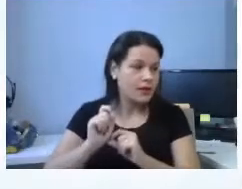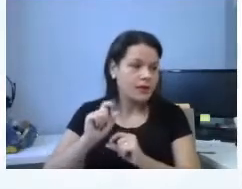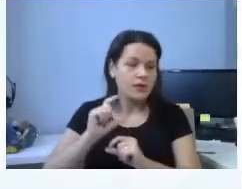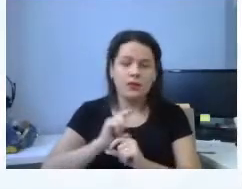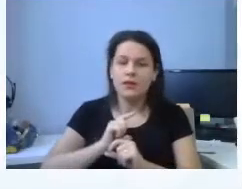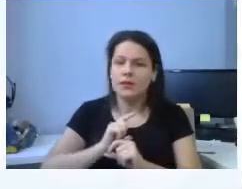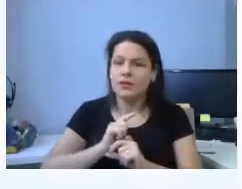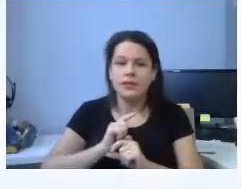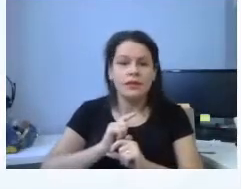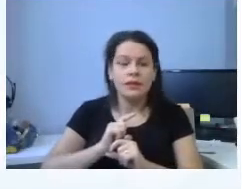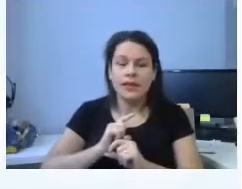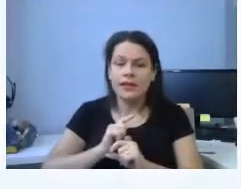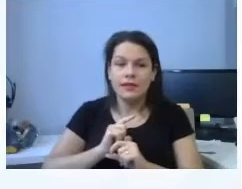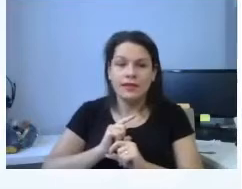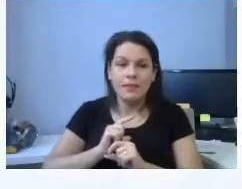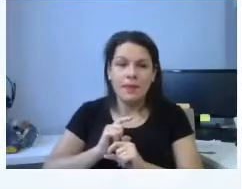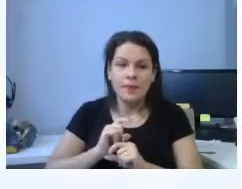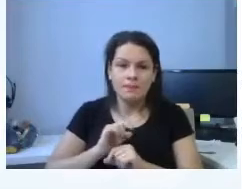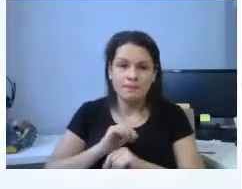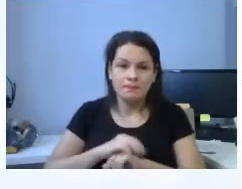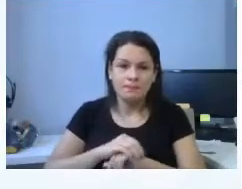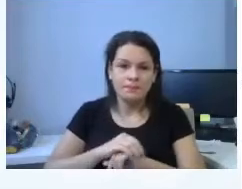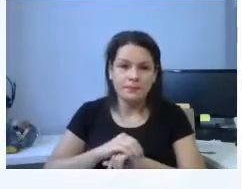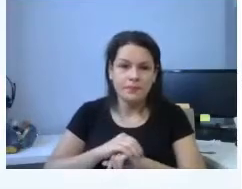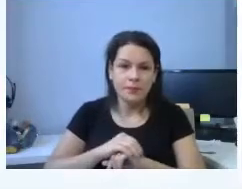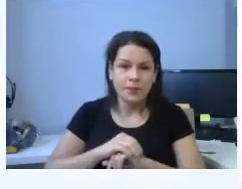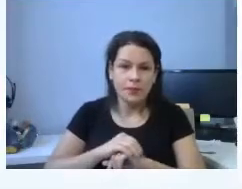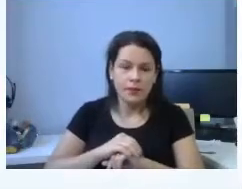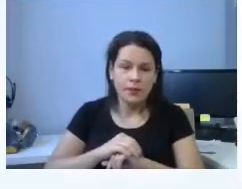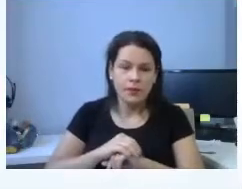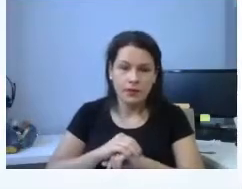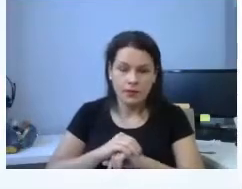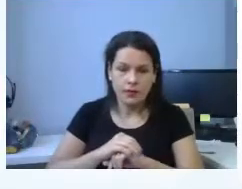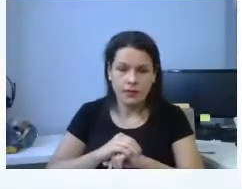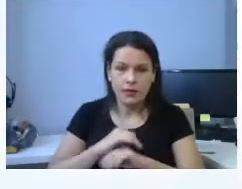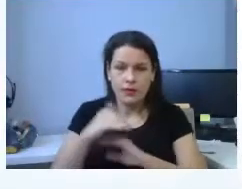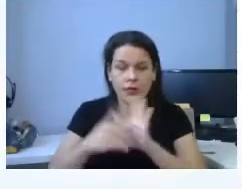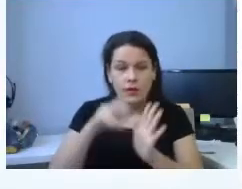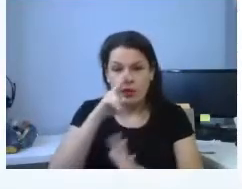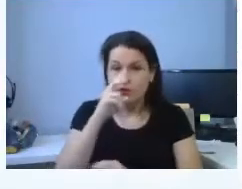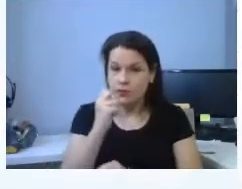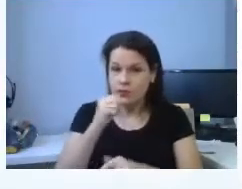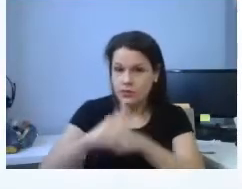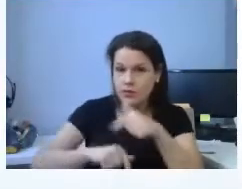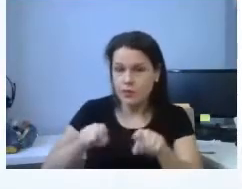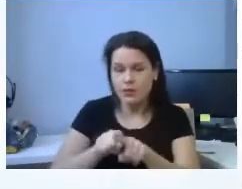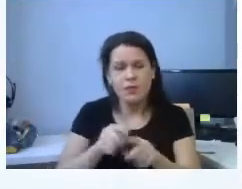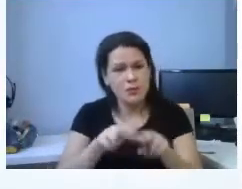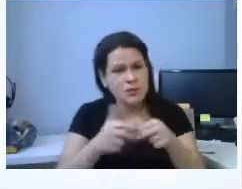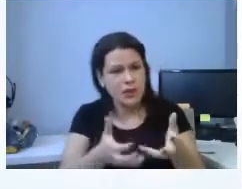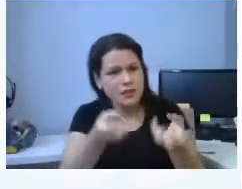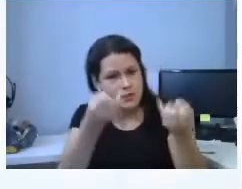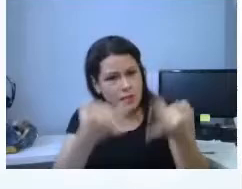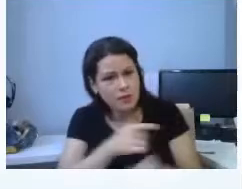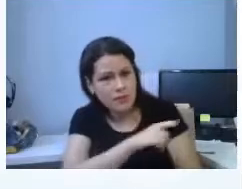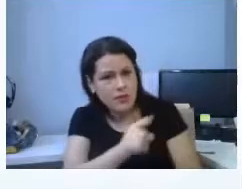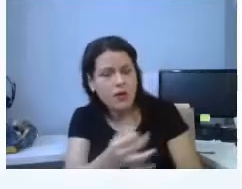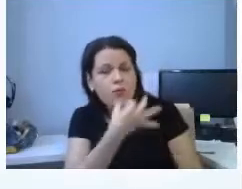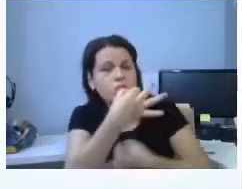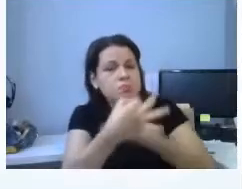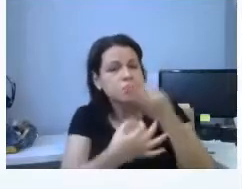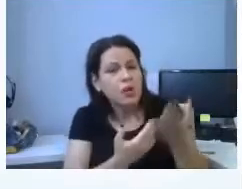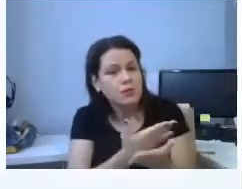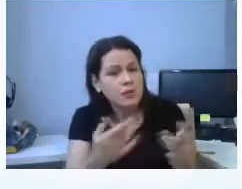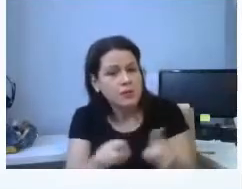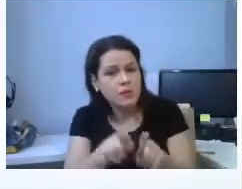com perícia, de que aquele acidente foi um acidente de trabalho. Então, eu gostaria de ouvir de vocês três, né, que são especialistas